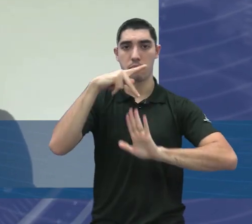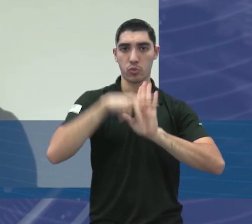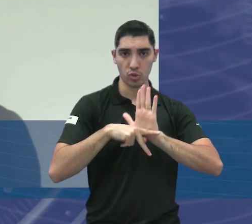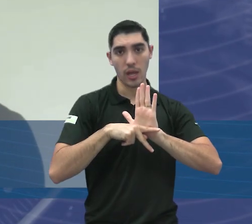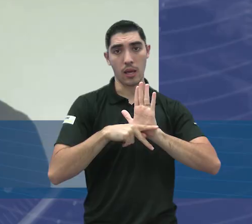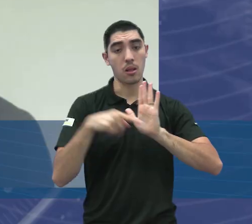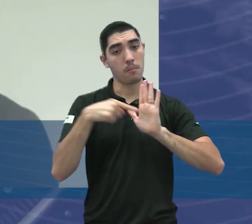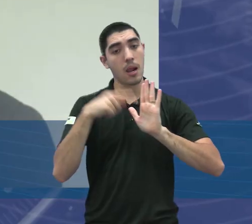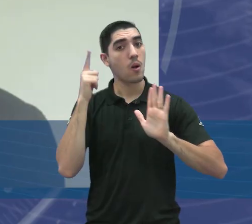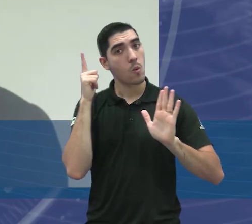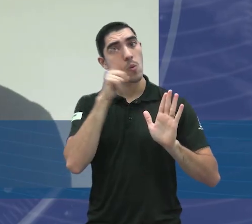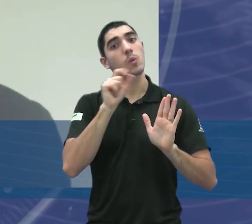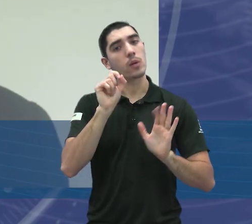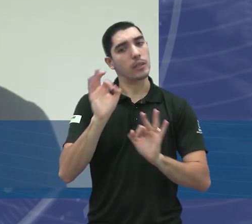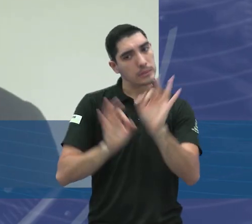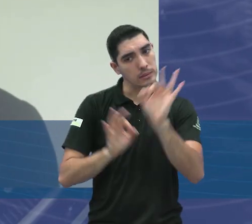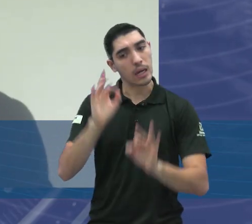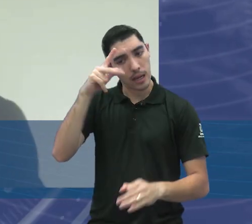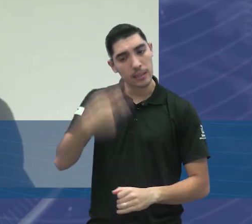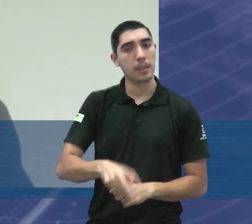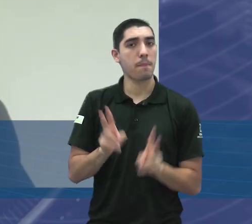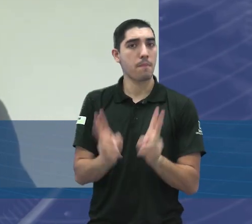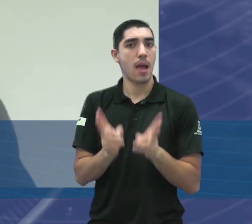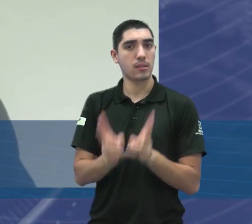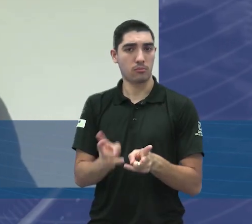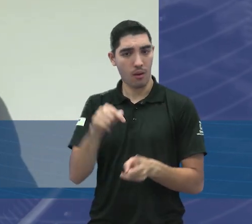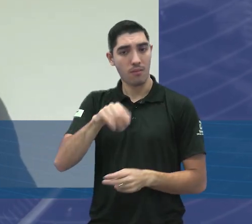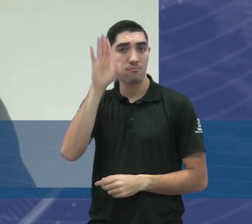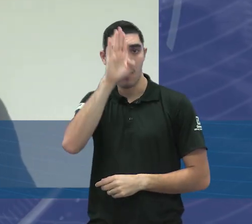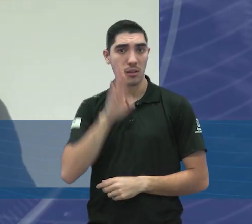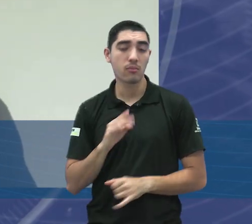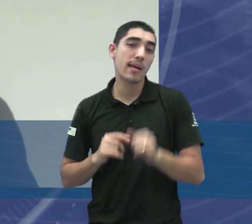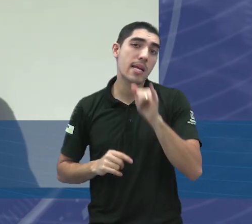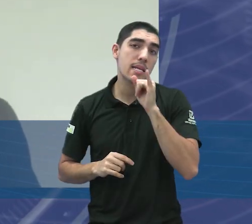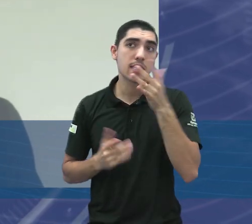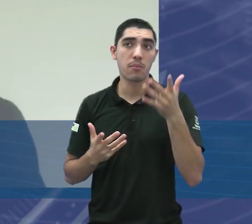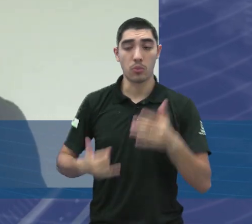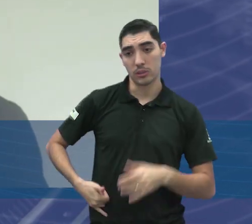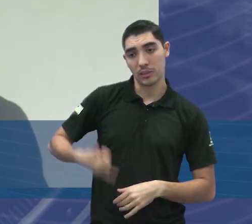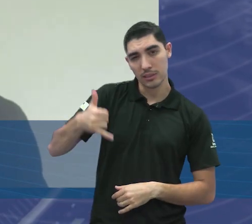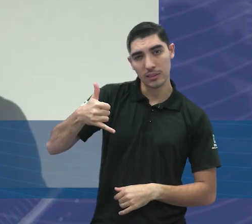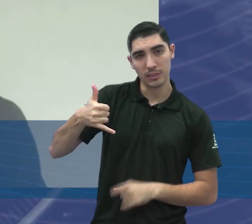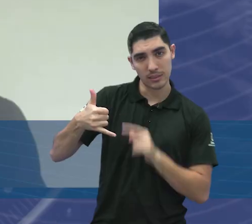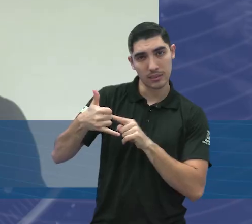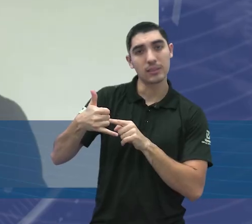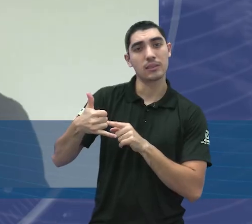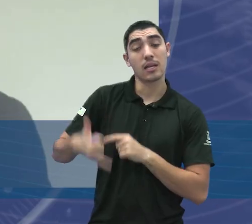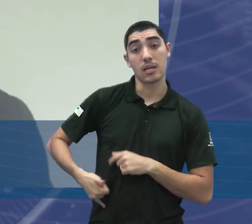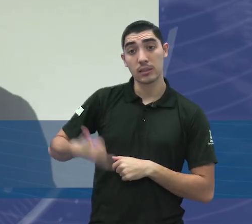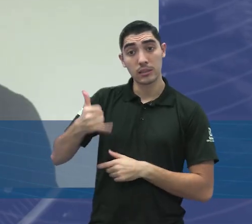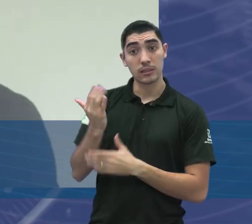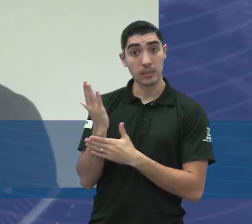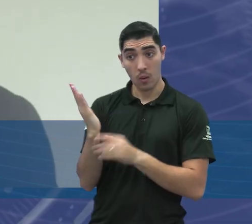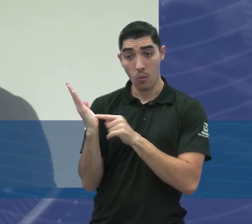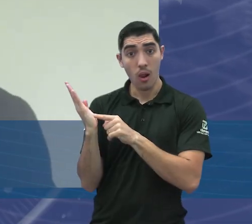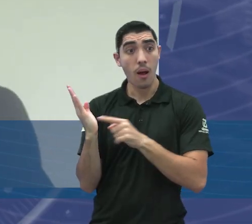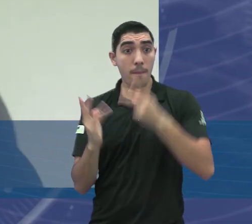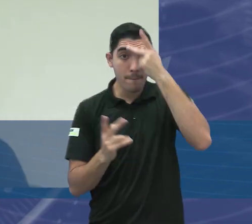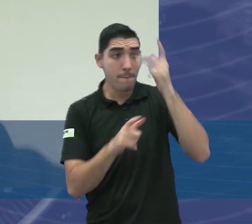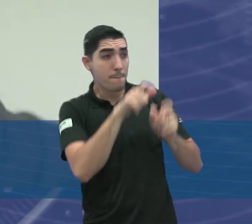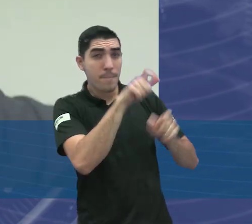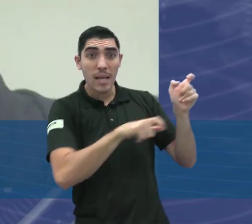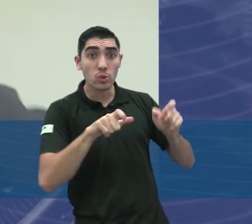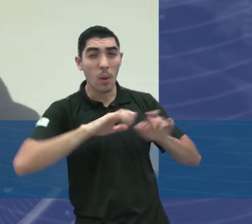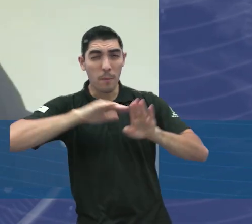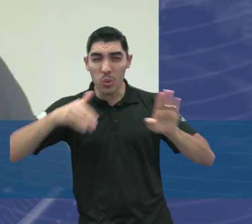realmente estar desenvolvendo aqui. Então, um celular, olha o que o celular dá de emprego. E já